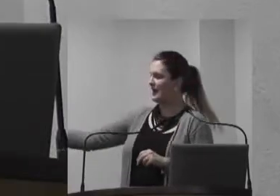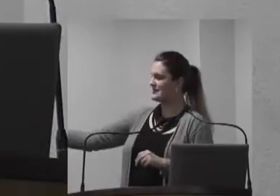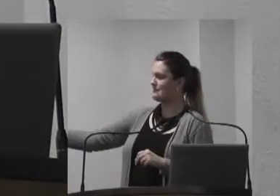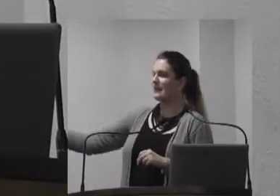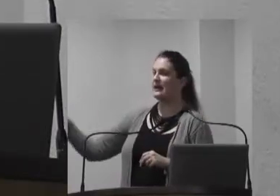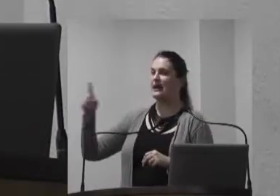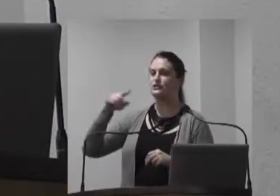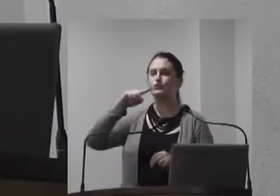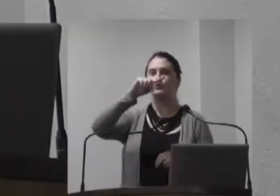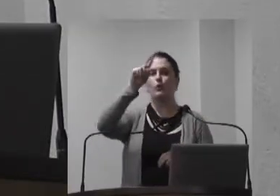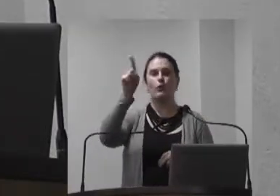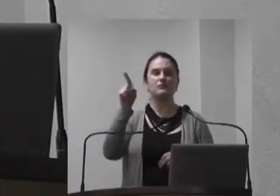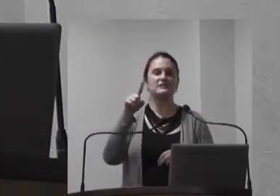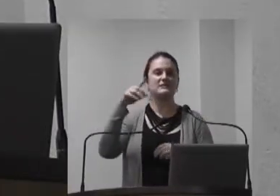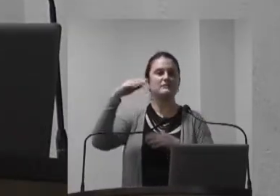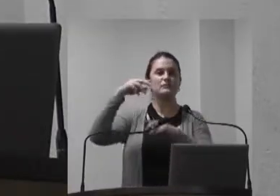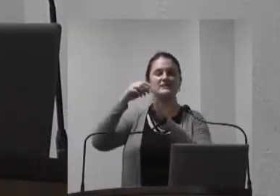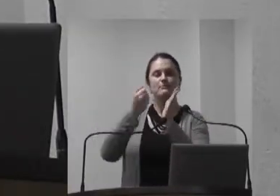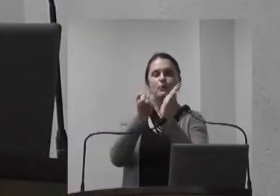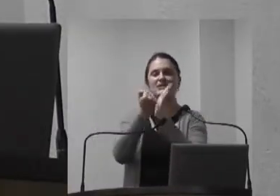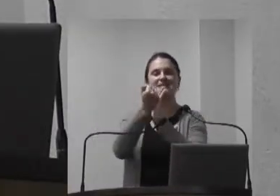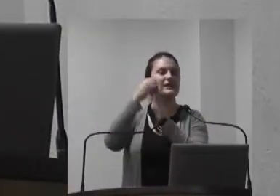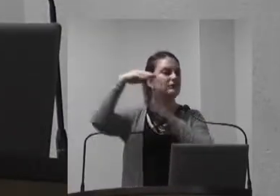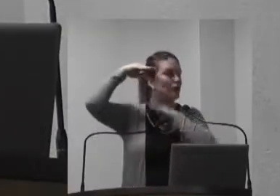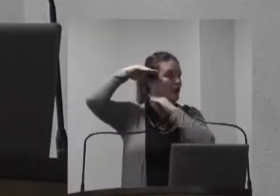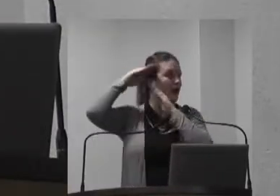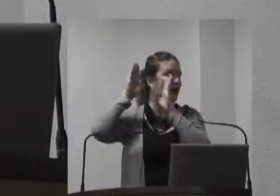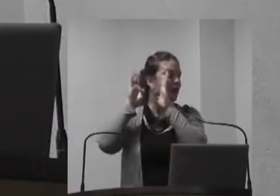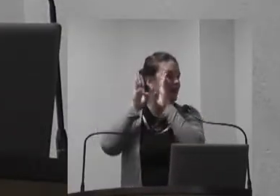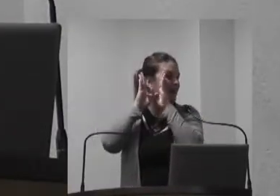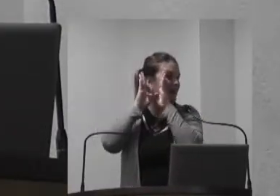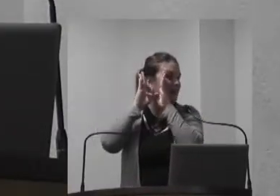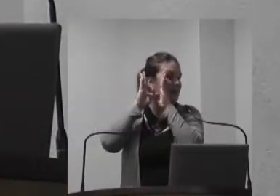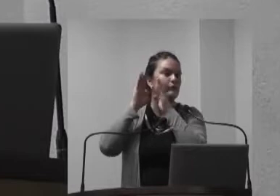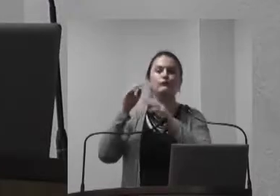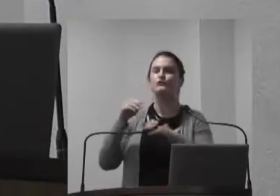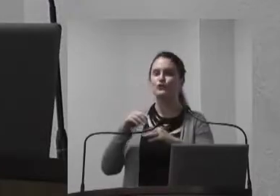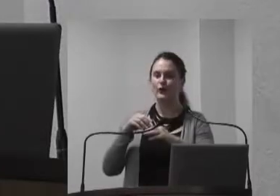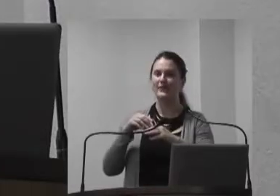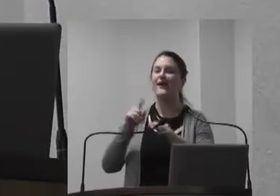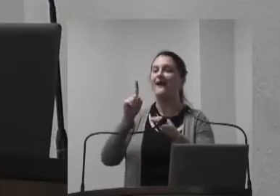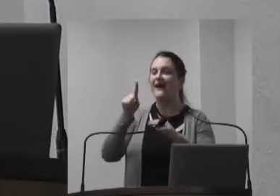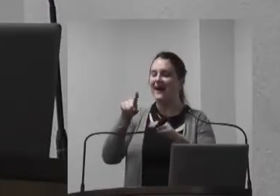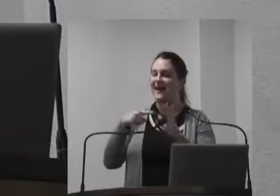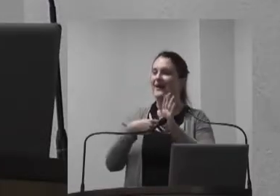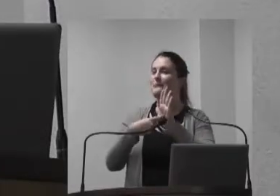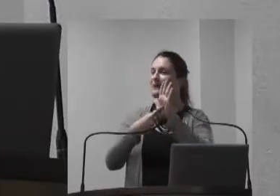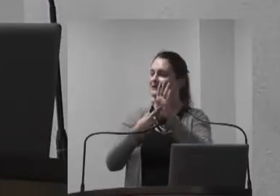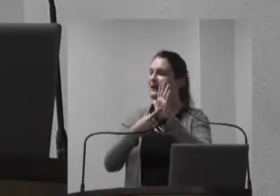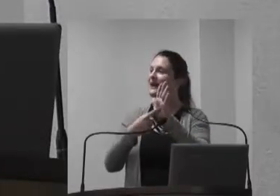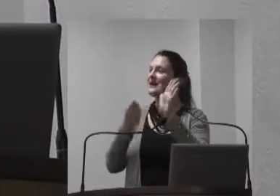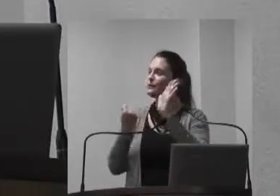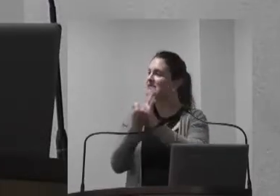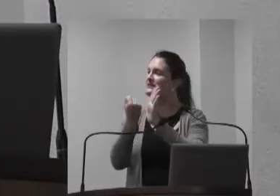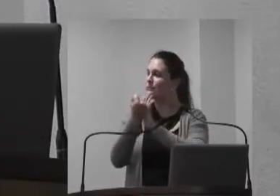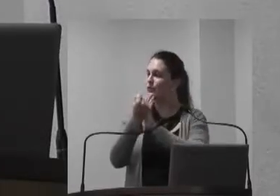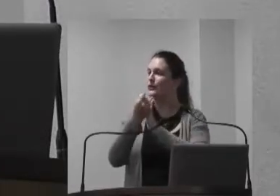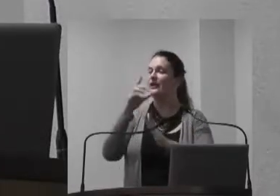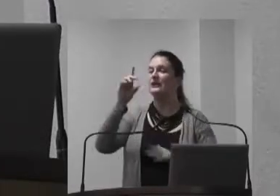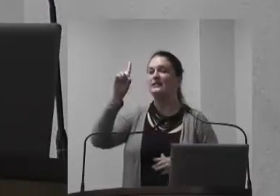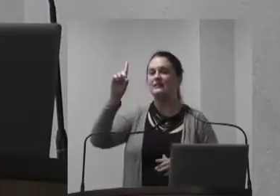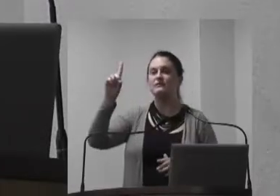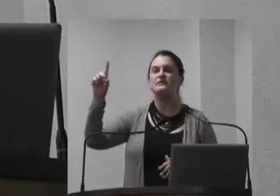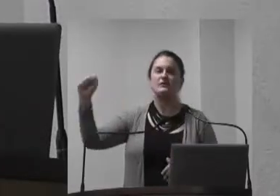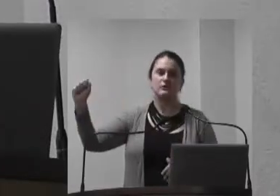né? Essa placa azul simbolizando a orelha, que não funciona, marca um